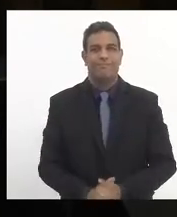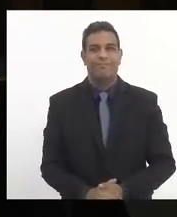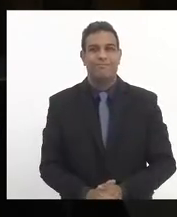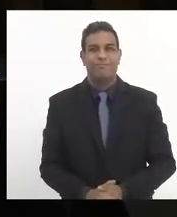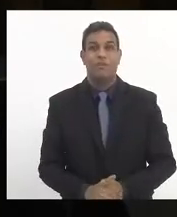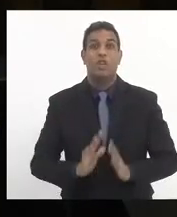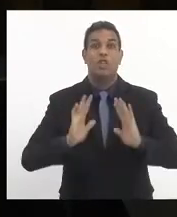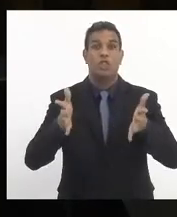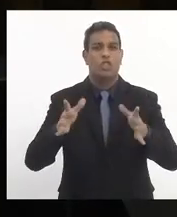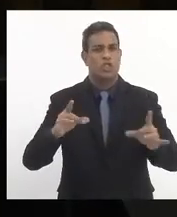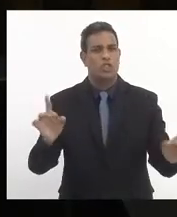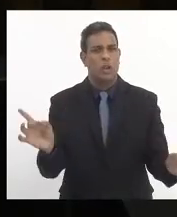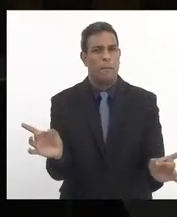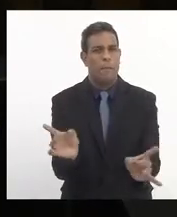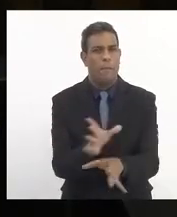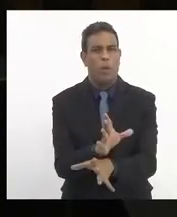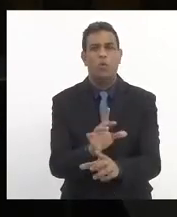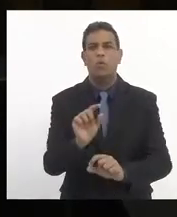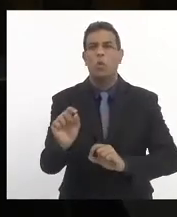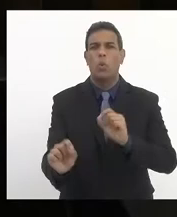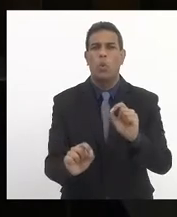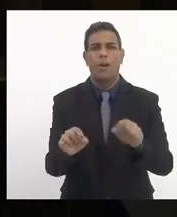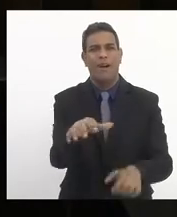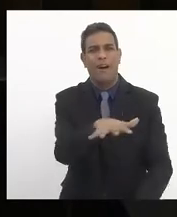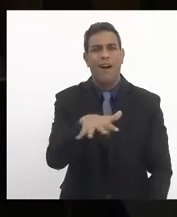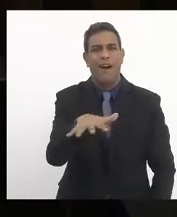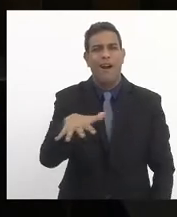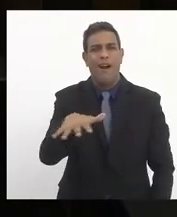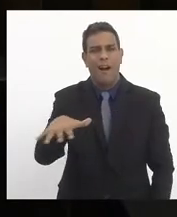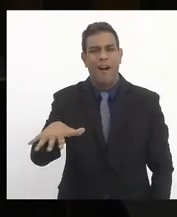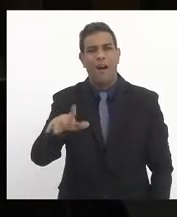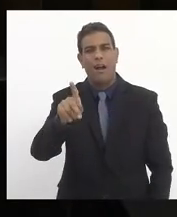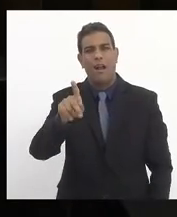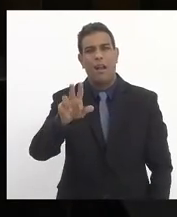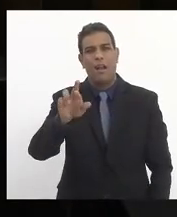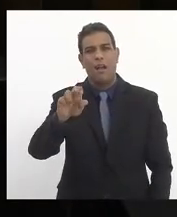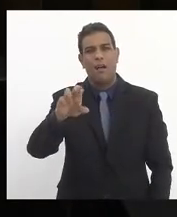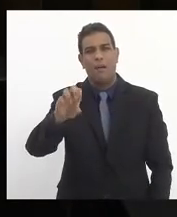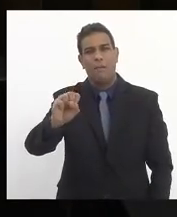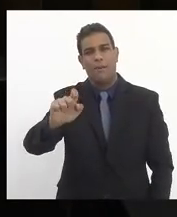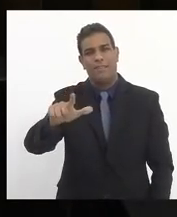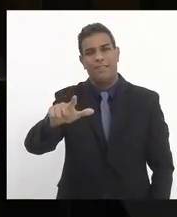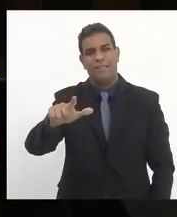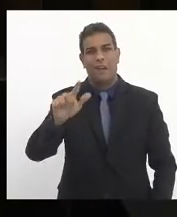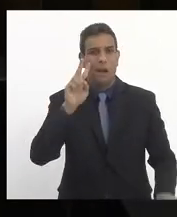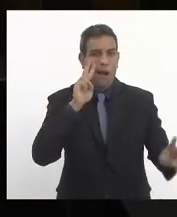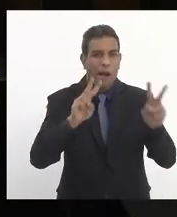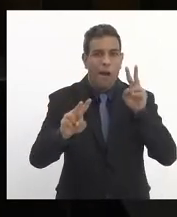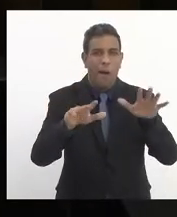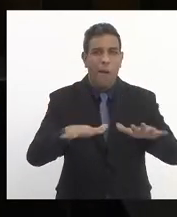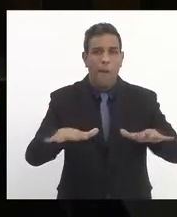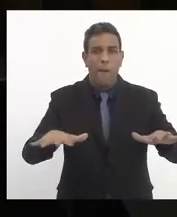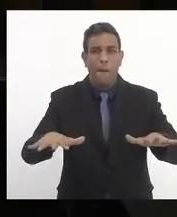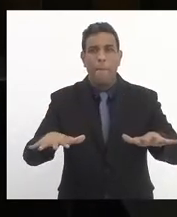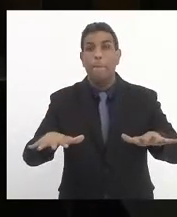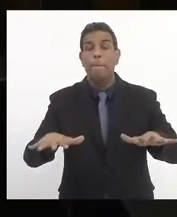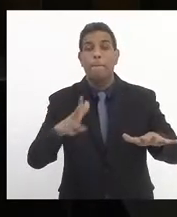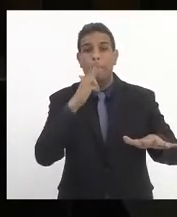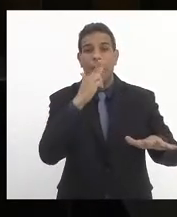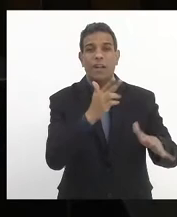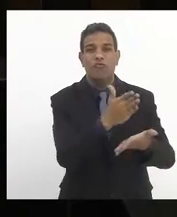e fizeram isso, a área do pré-sal como área exclusiva de partilha